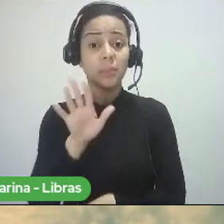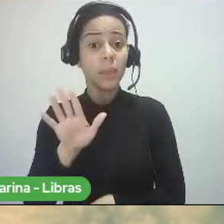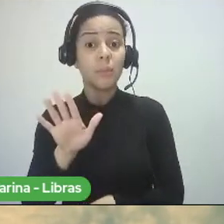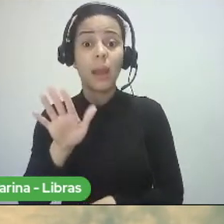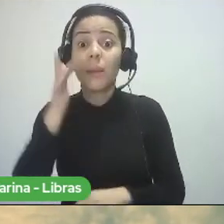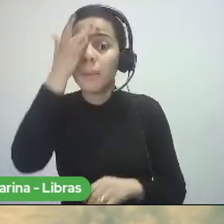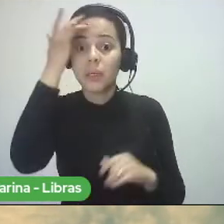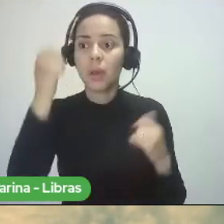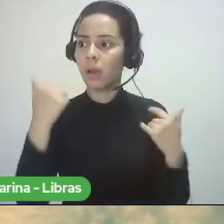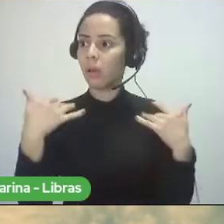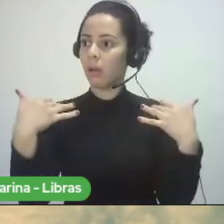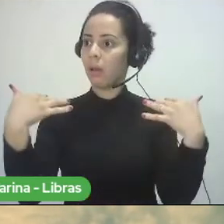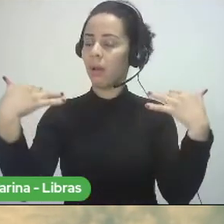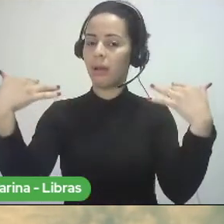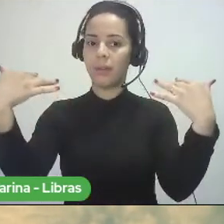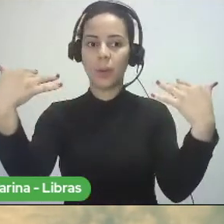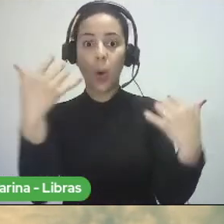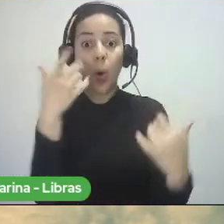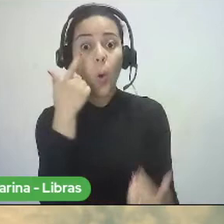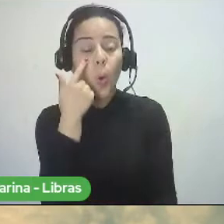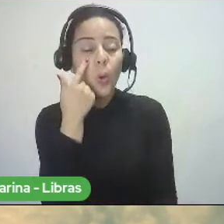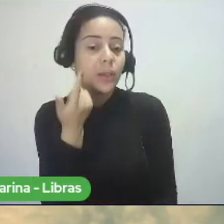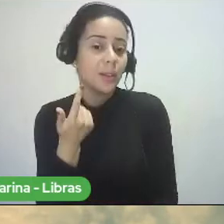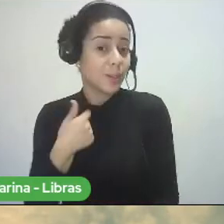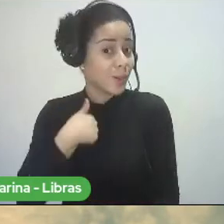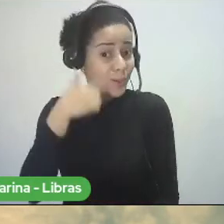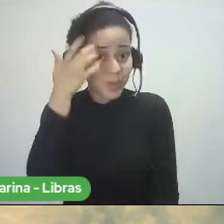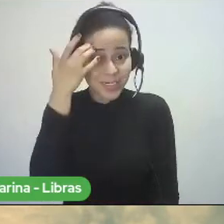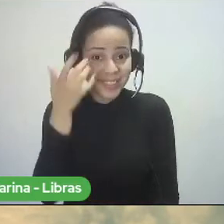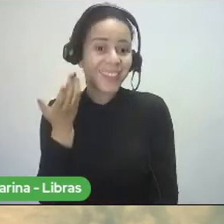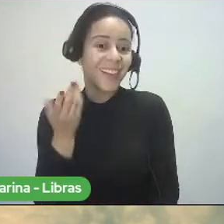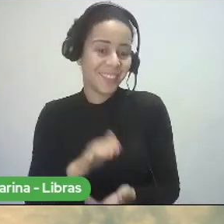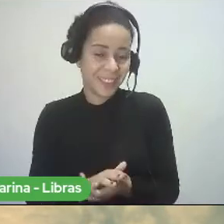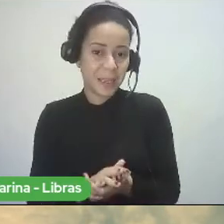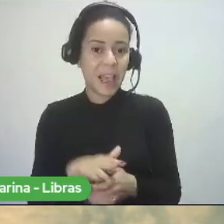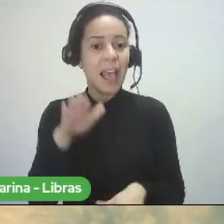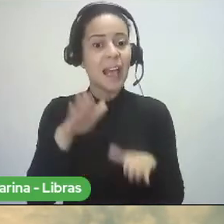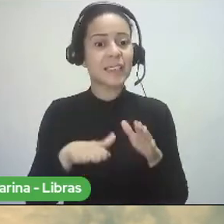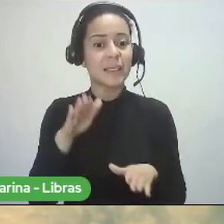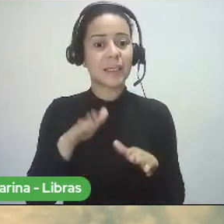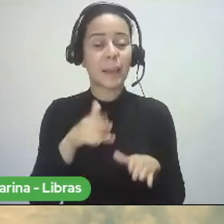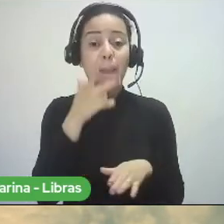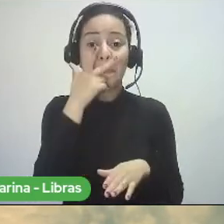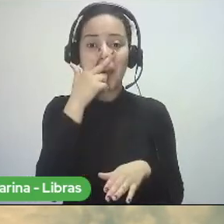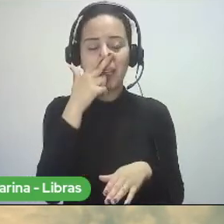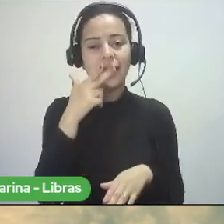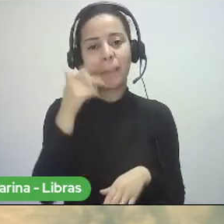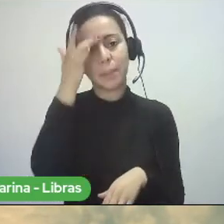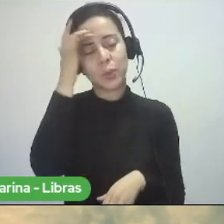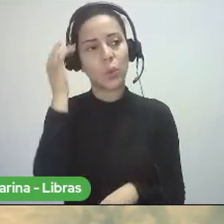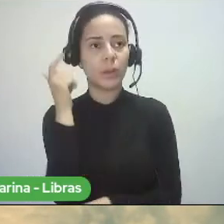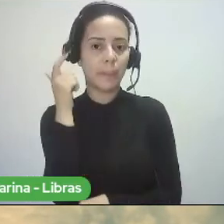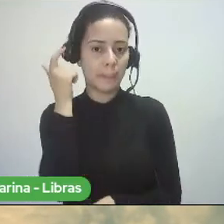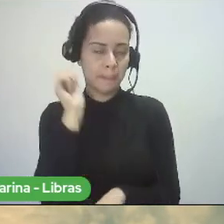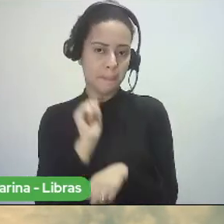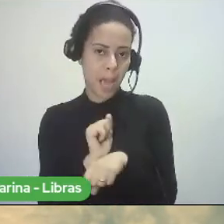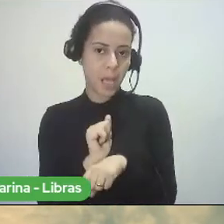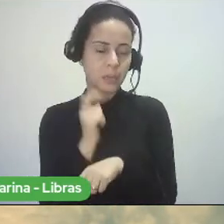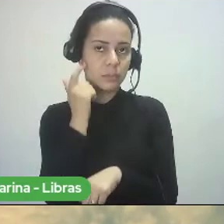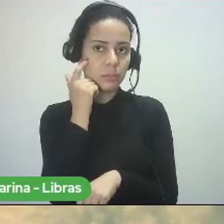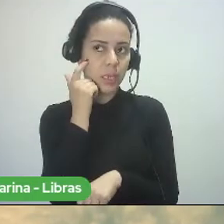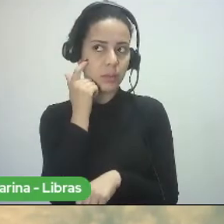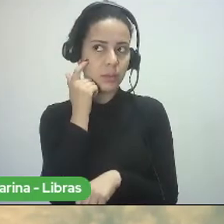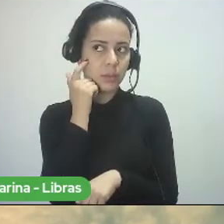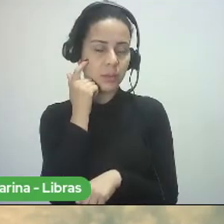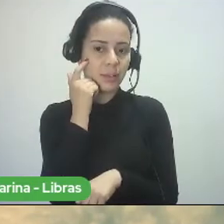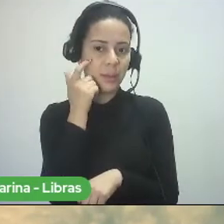Às vezes parece que a pessoa congelou ali, mas não, né? Ela só está meio estática, assim. É